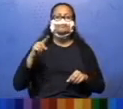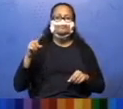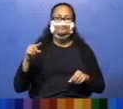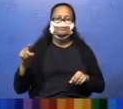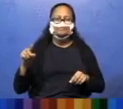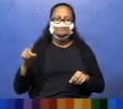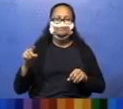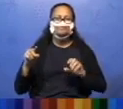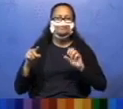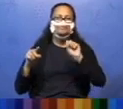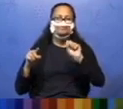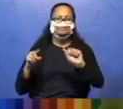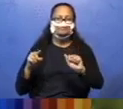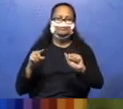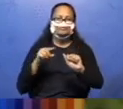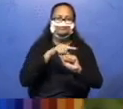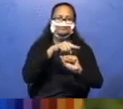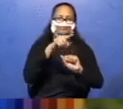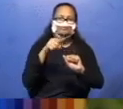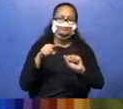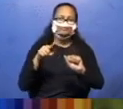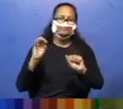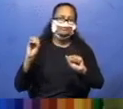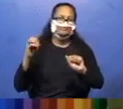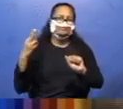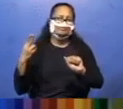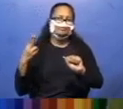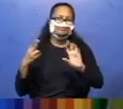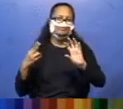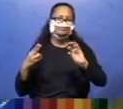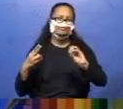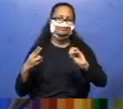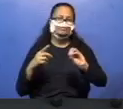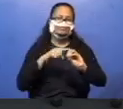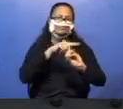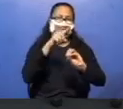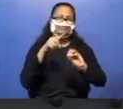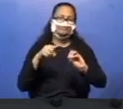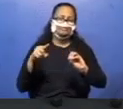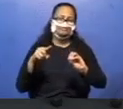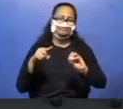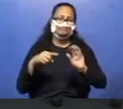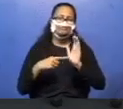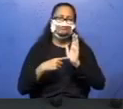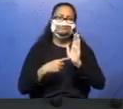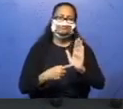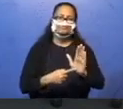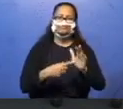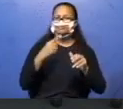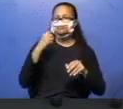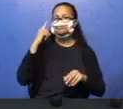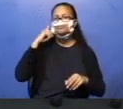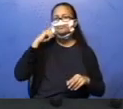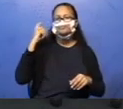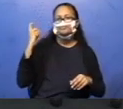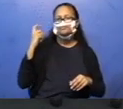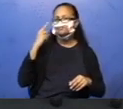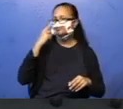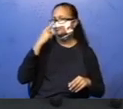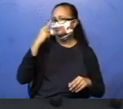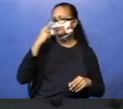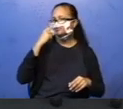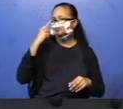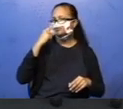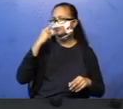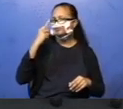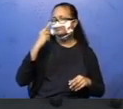e O para indicar que o som delas é nasal, que sai pelo nariz, fica